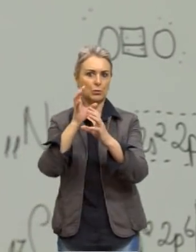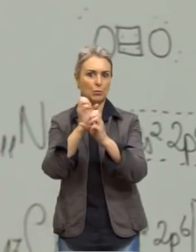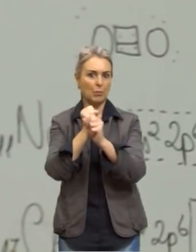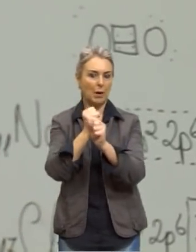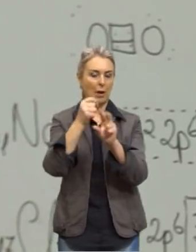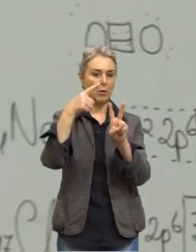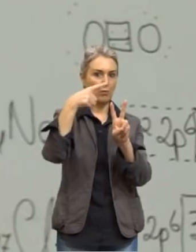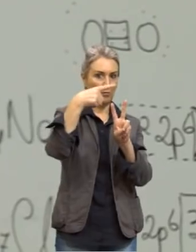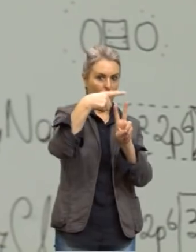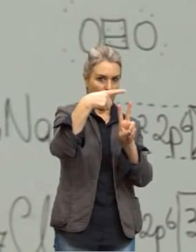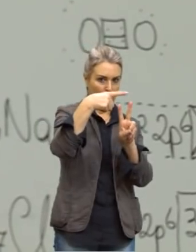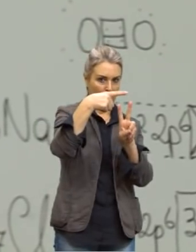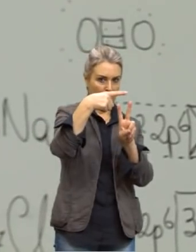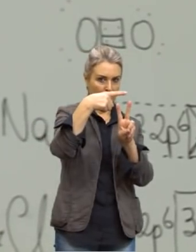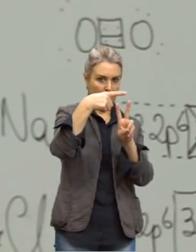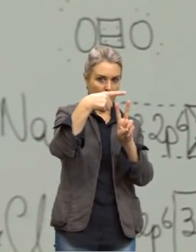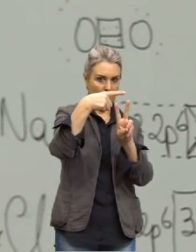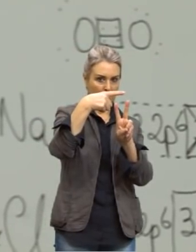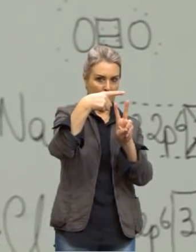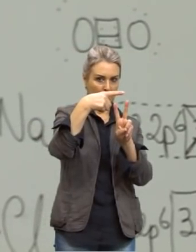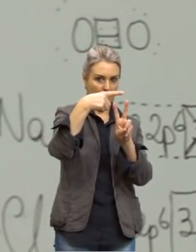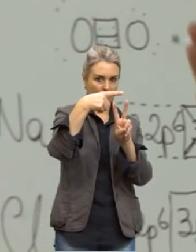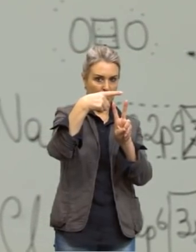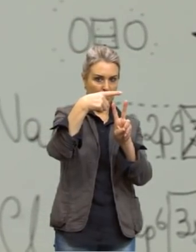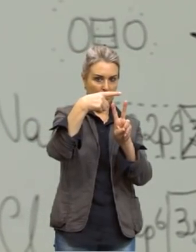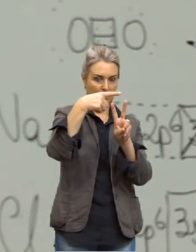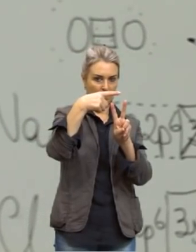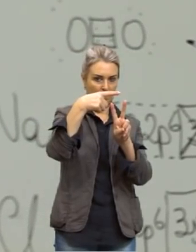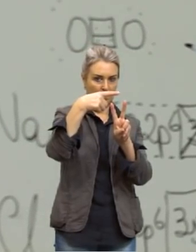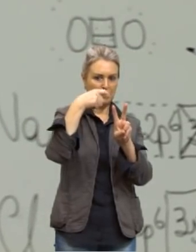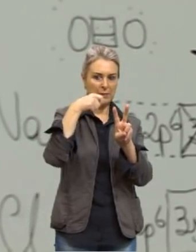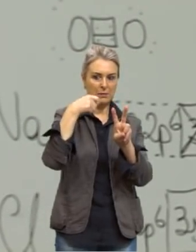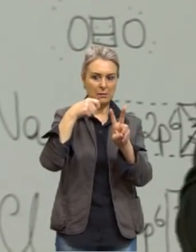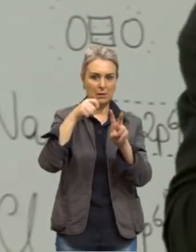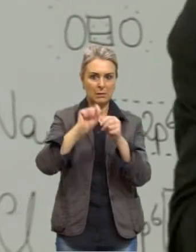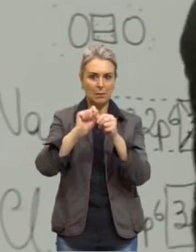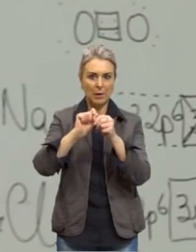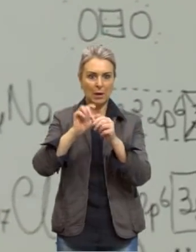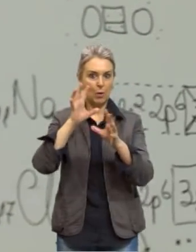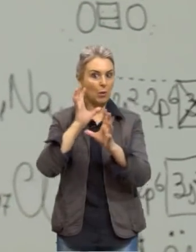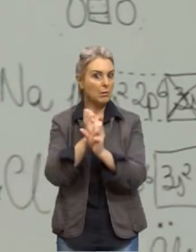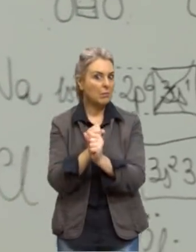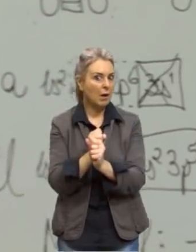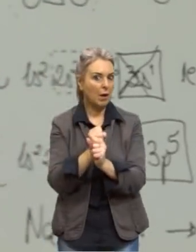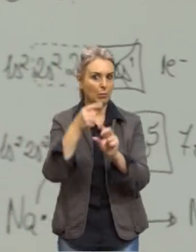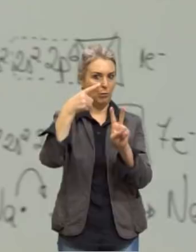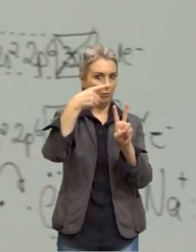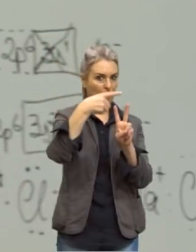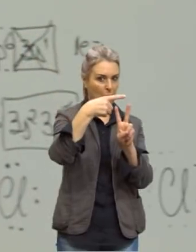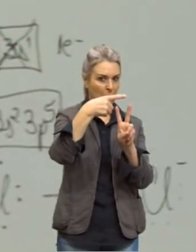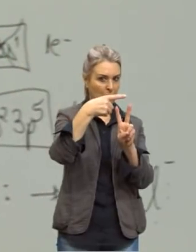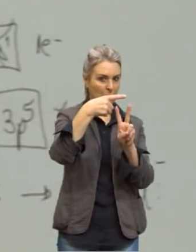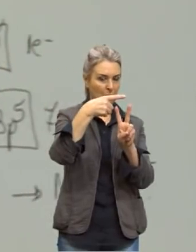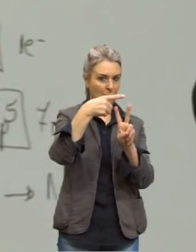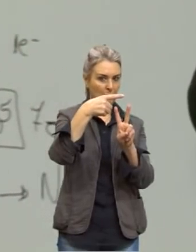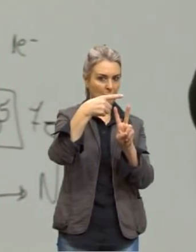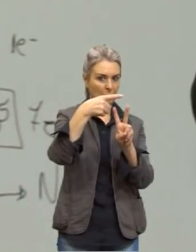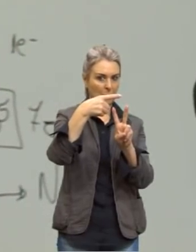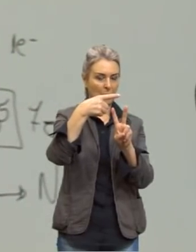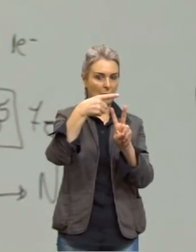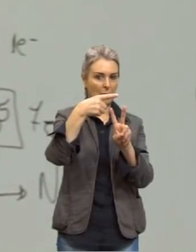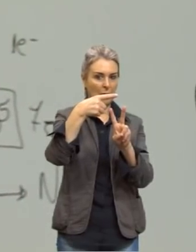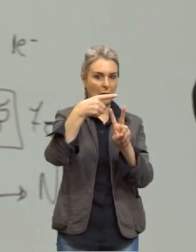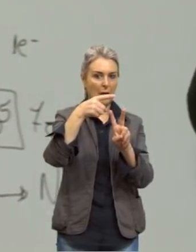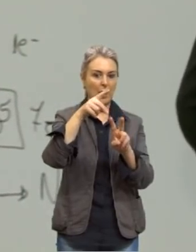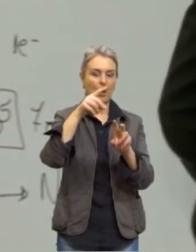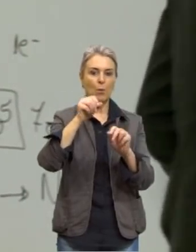de vetores o quê que é a soma de vetores eu quero saber o vetor resultante né o vetor resultante vai ser o